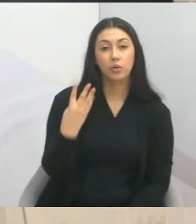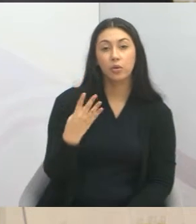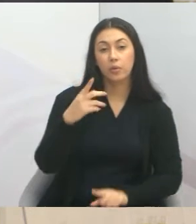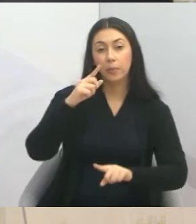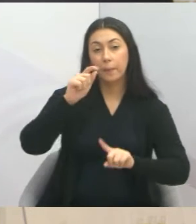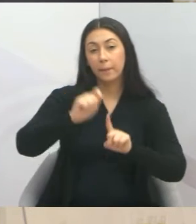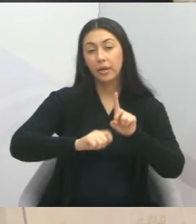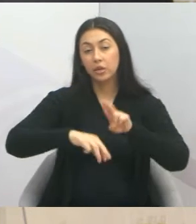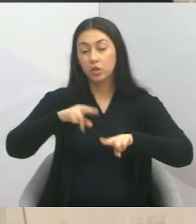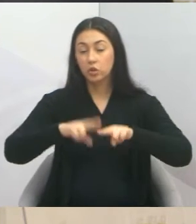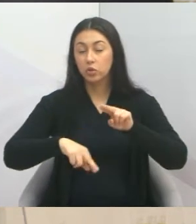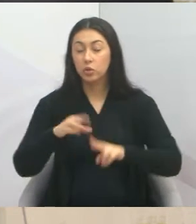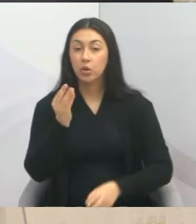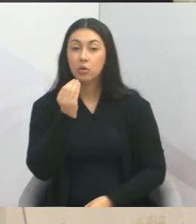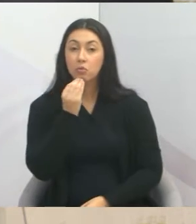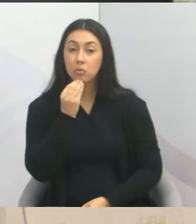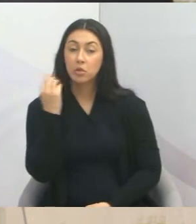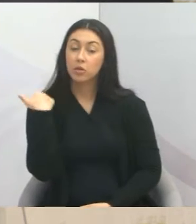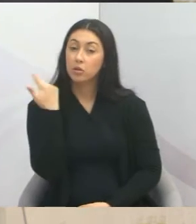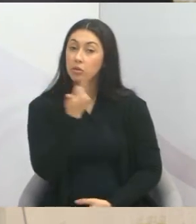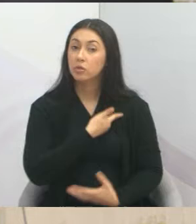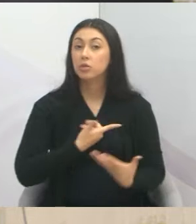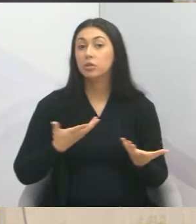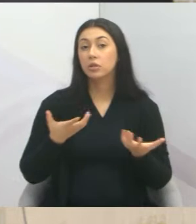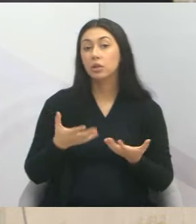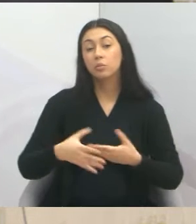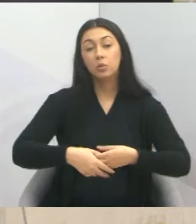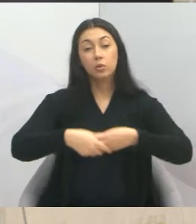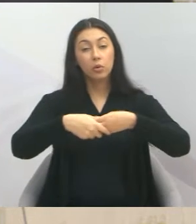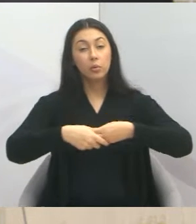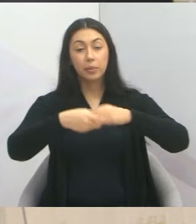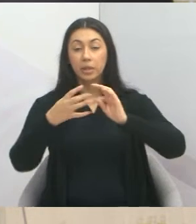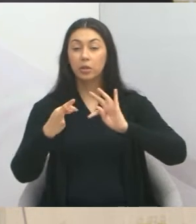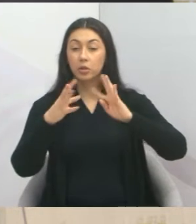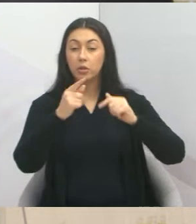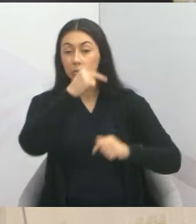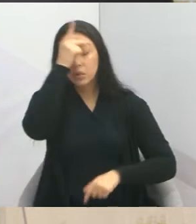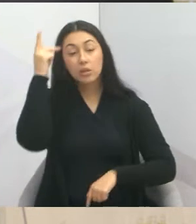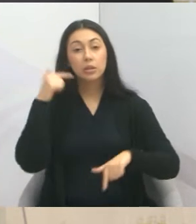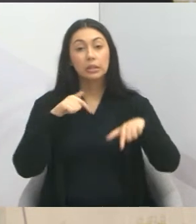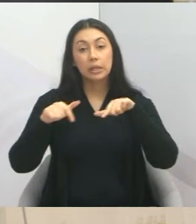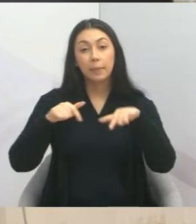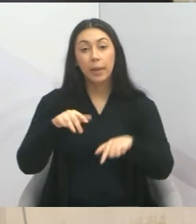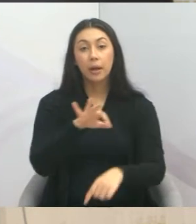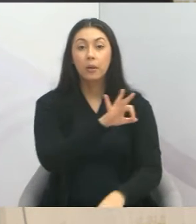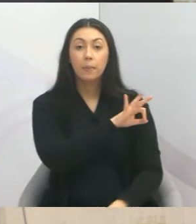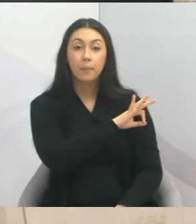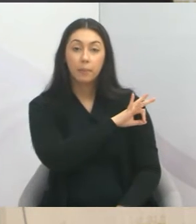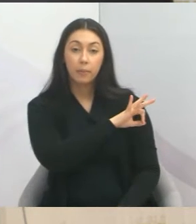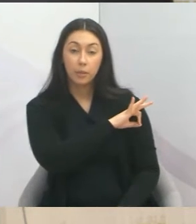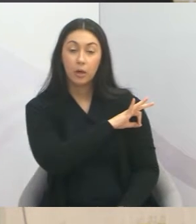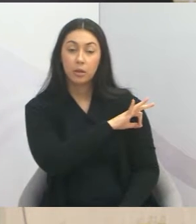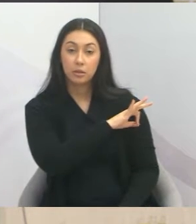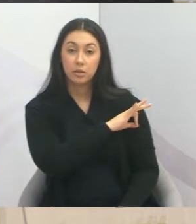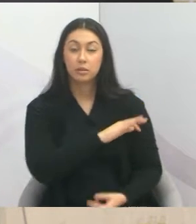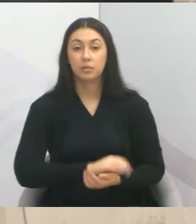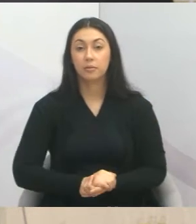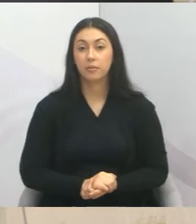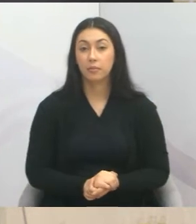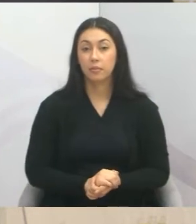nessa oportunidade conseguir vamos nossos cumprimentos a todos os policiais militares que atuam